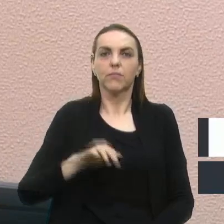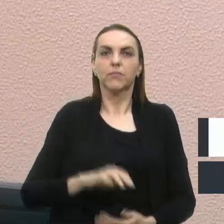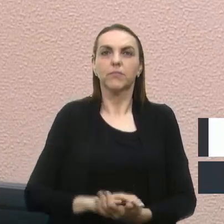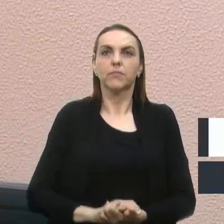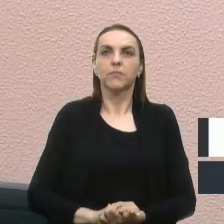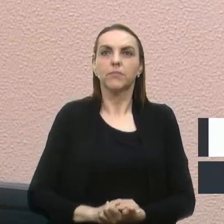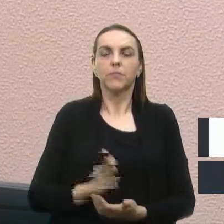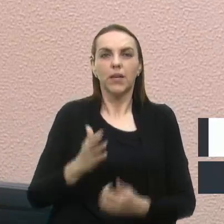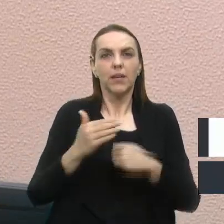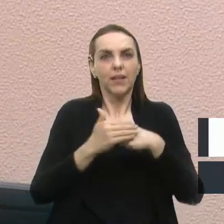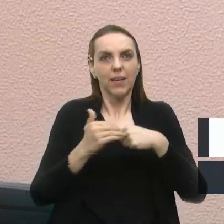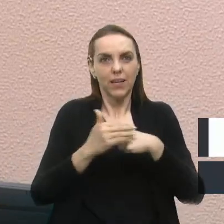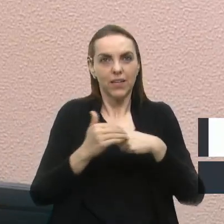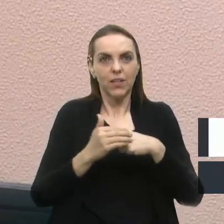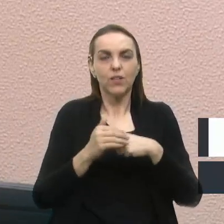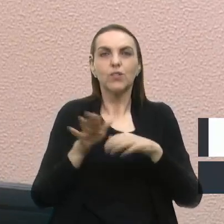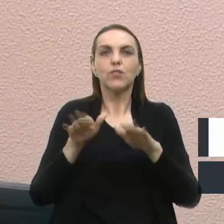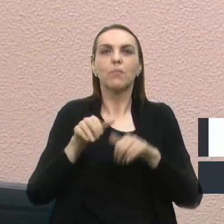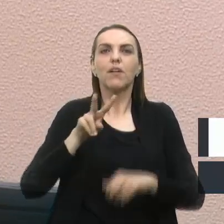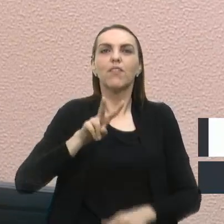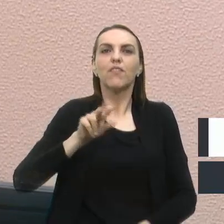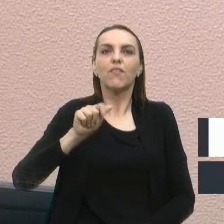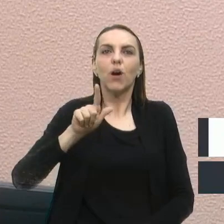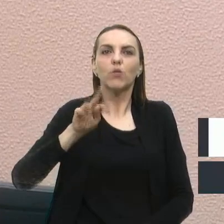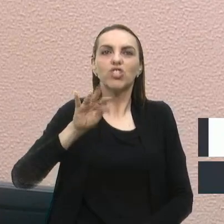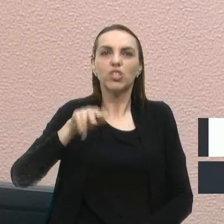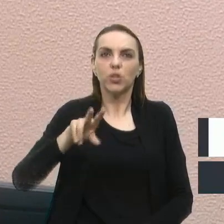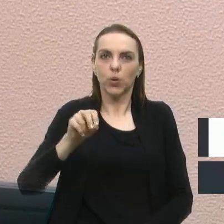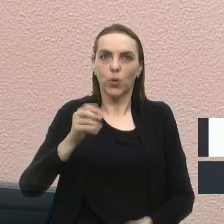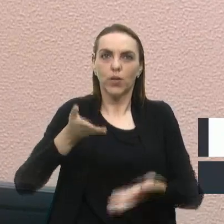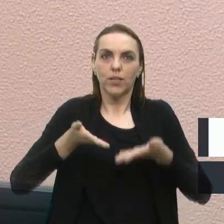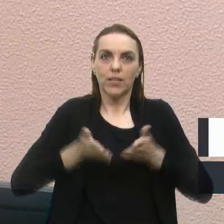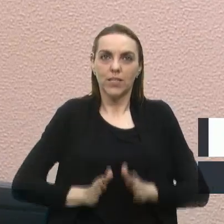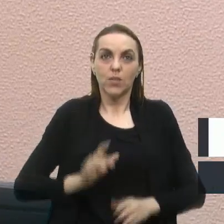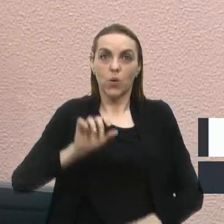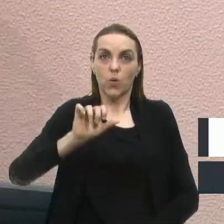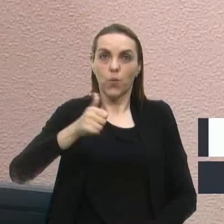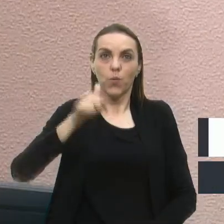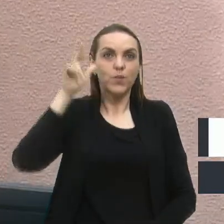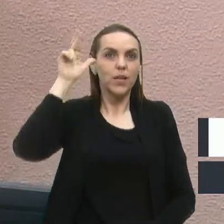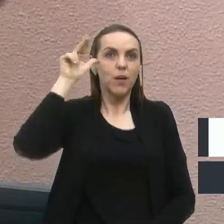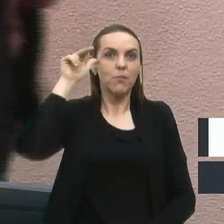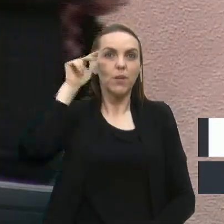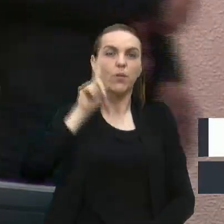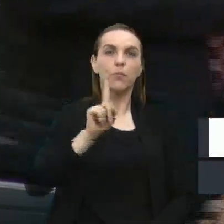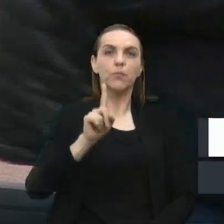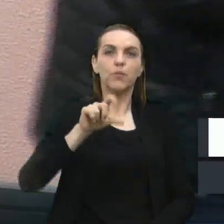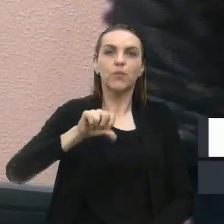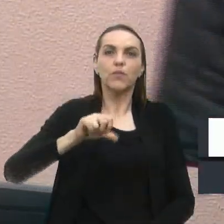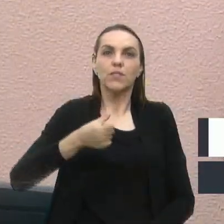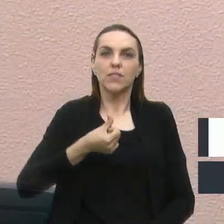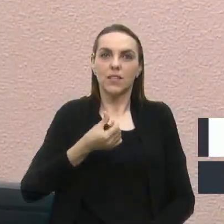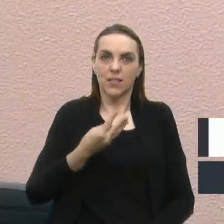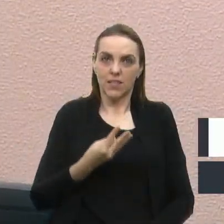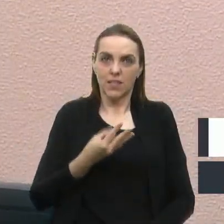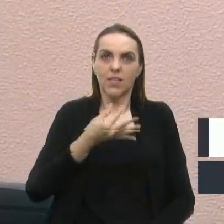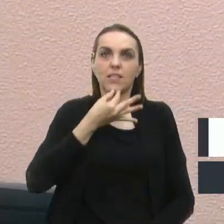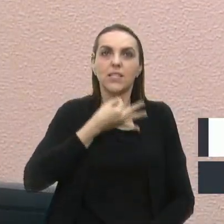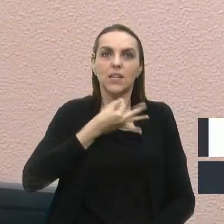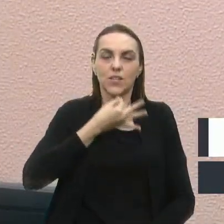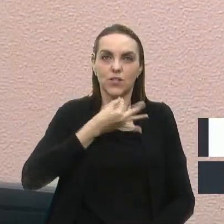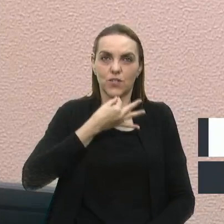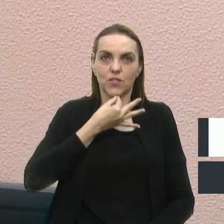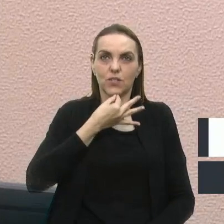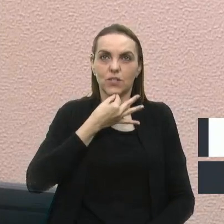carinhosamente, é chamado como Valtinho. Nasceu no dia 11 de abril de 1963, em Caxias do Sul,